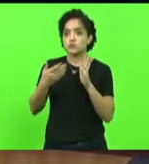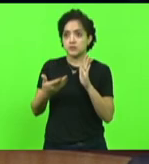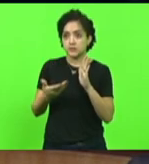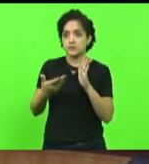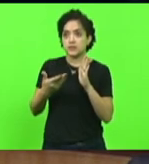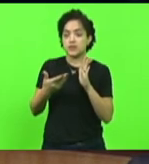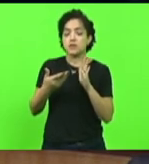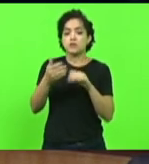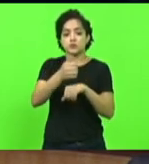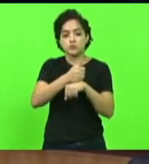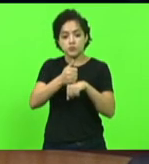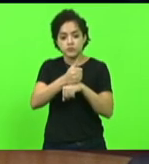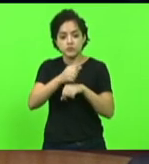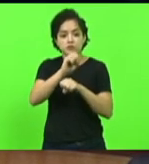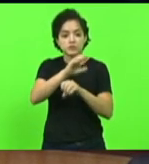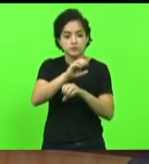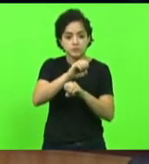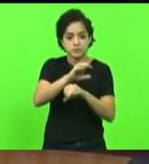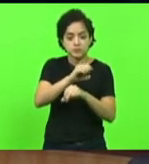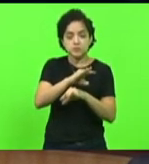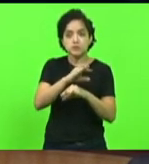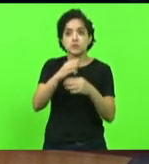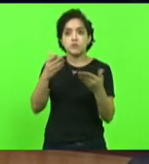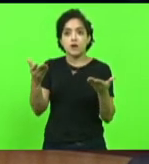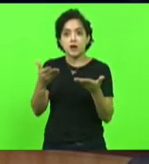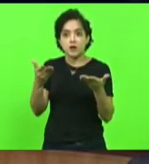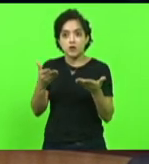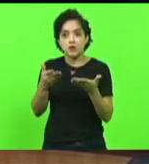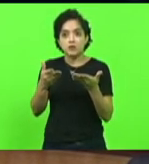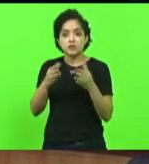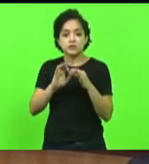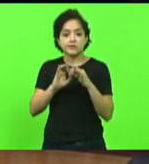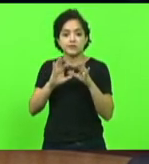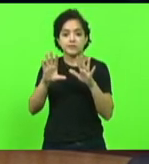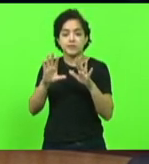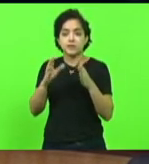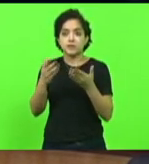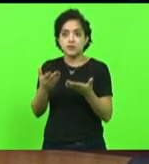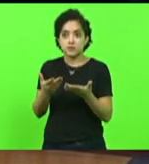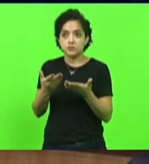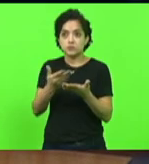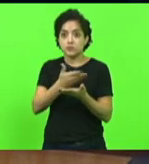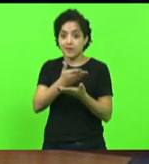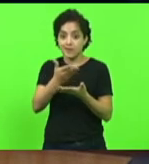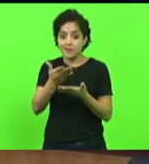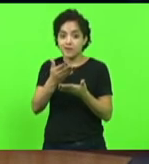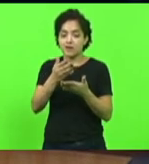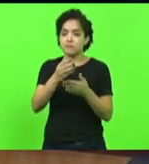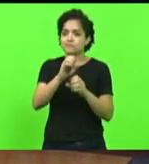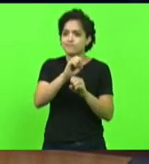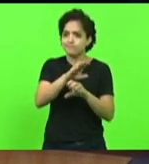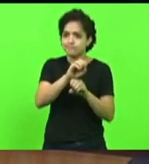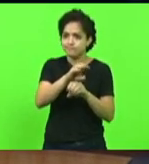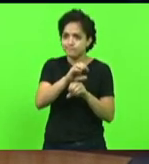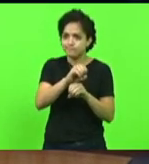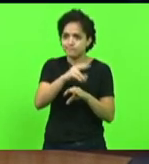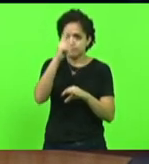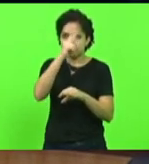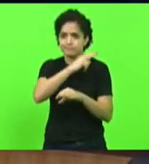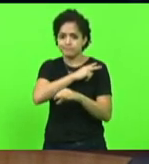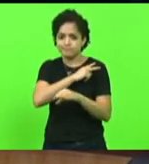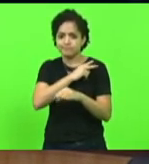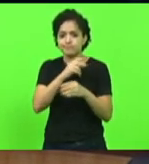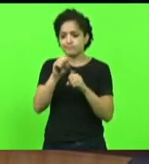todas as áreas de atuação, estamos abrindo mão para que a escolaridade do ensino médio ensine nossos